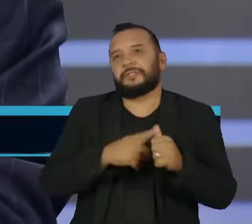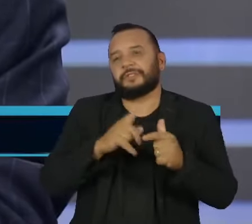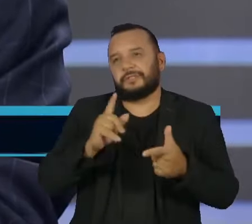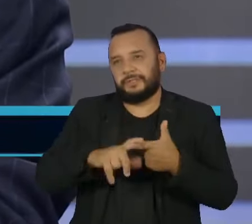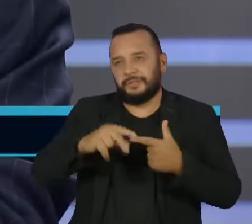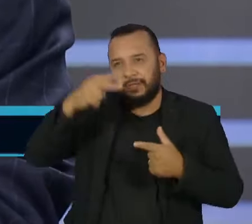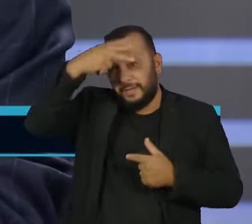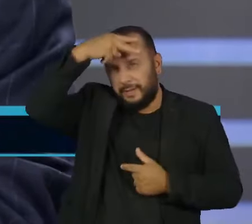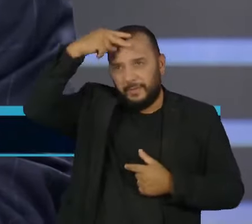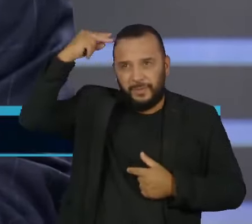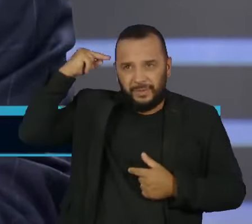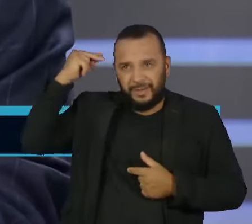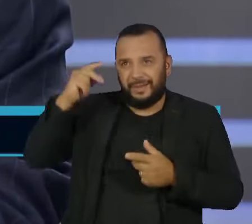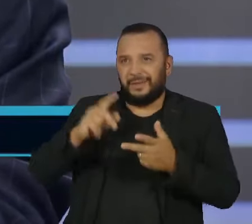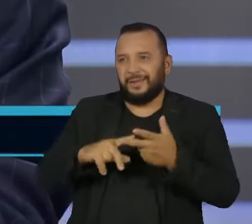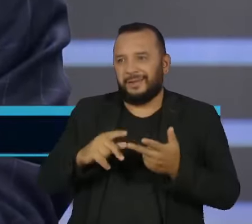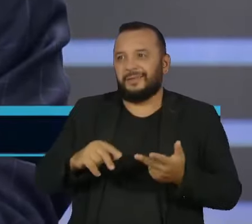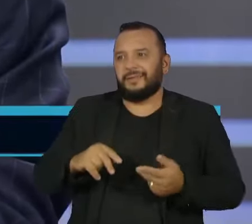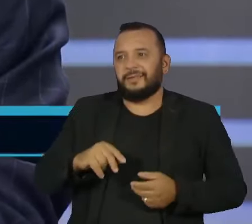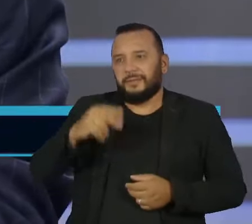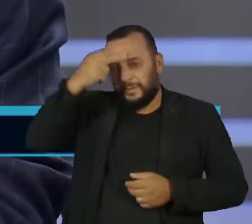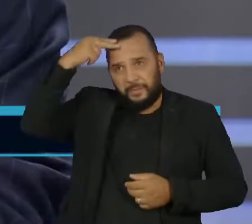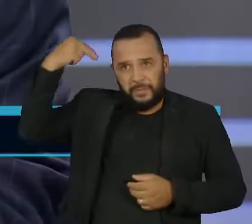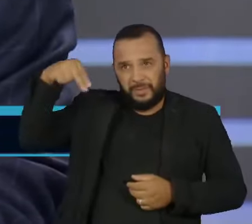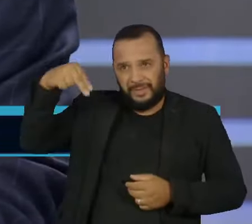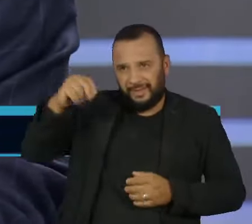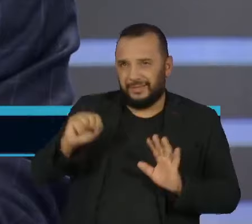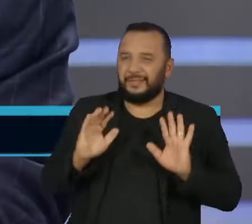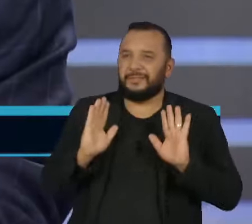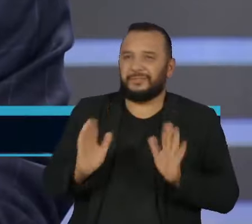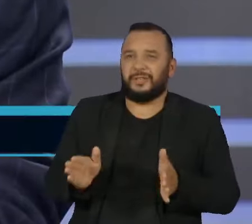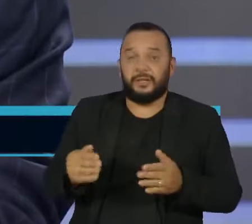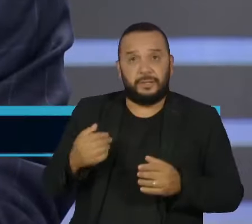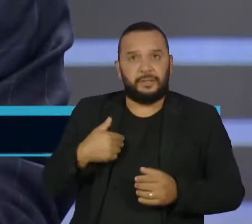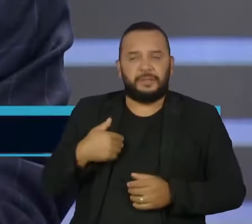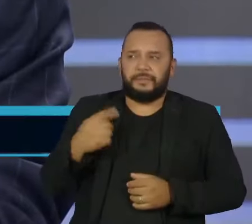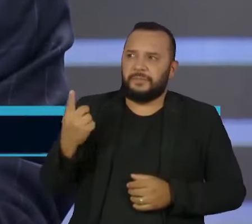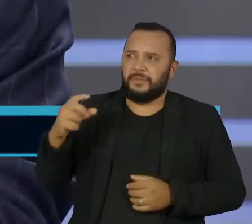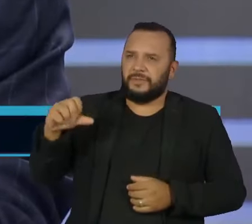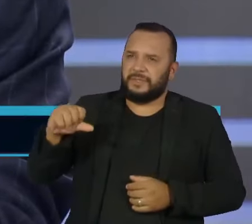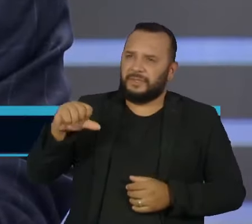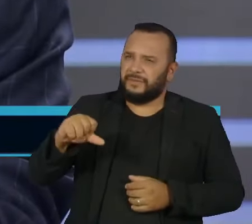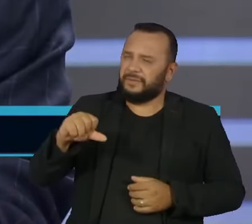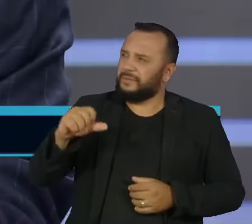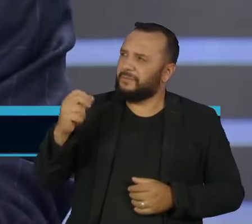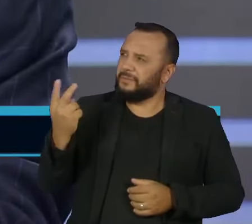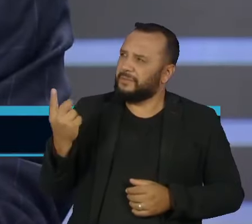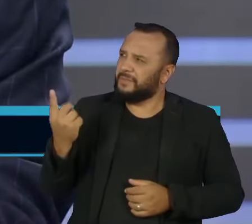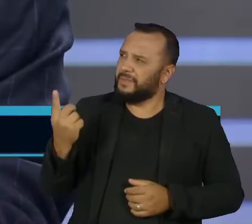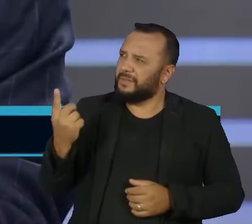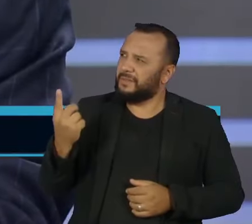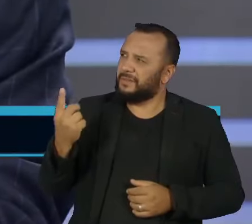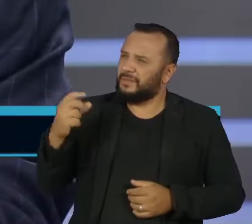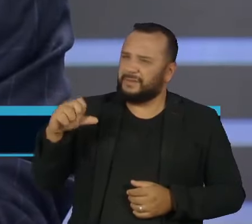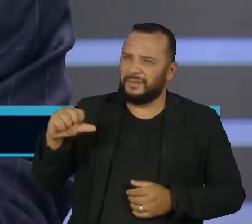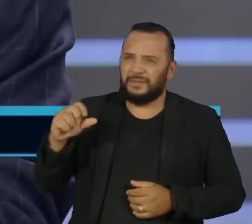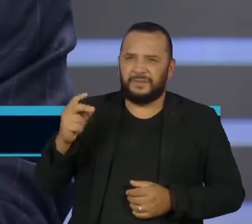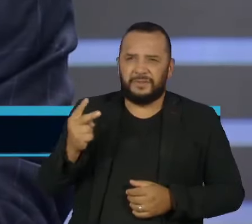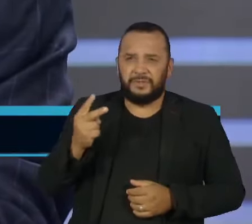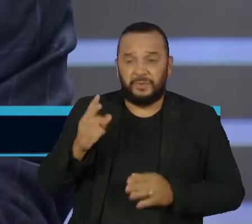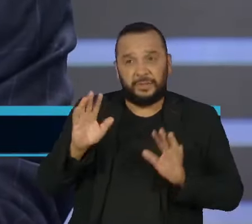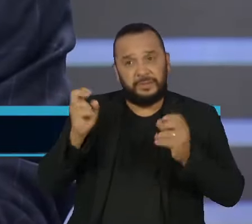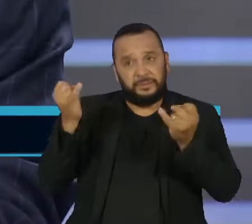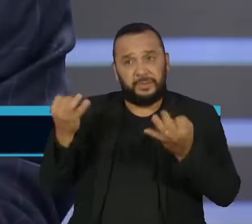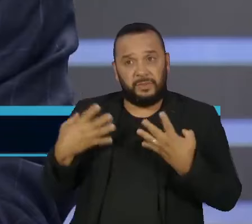Em 22, eu acho, eu escutei de uma georgiana em Tbilisi, ela falou para mim assim: olha, quando você tem um vizinho